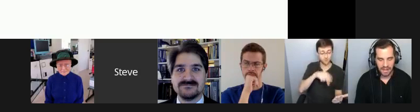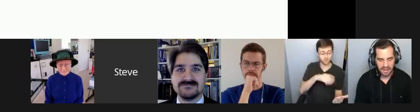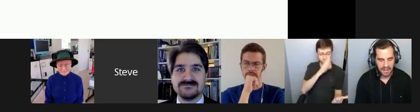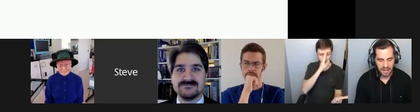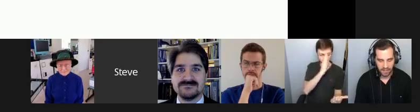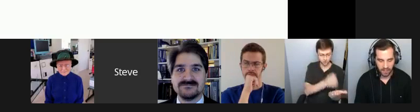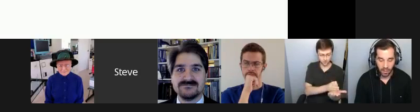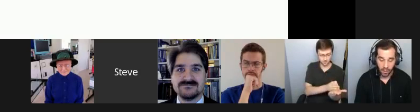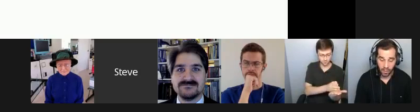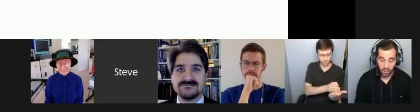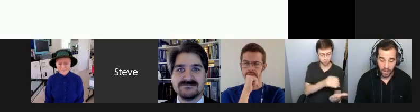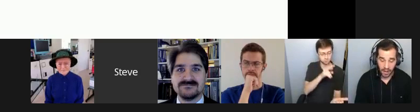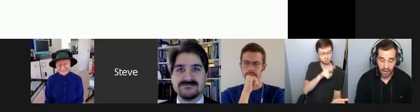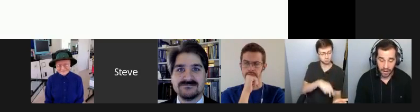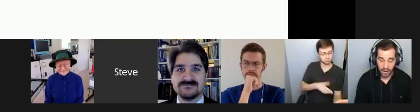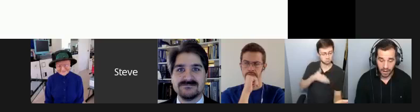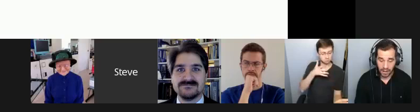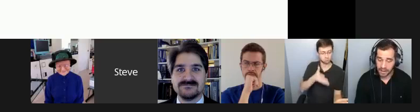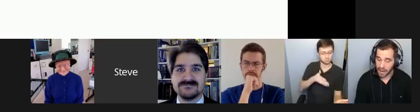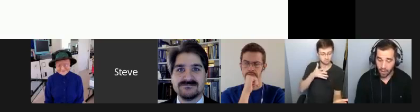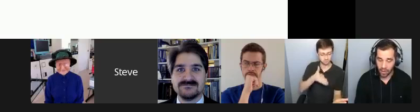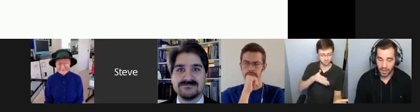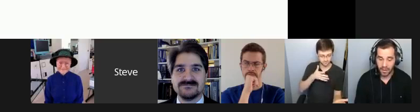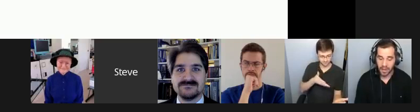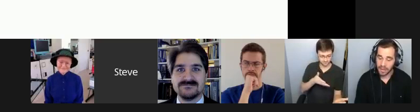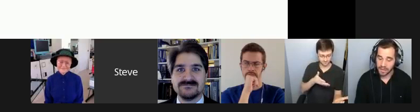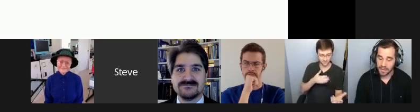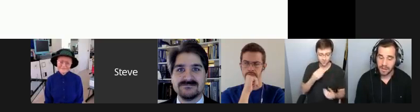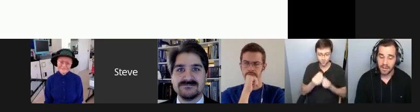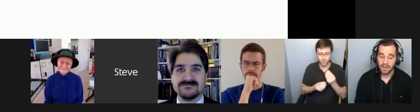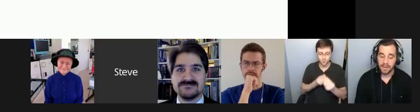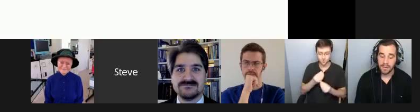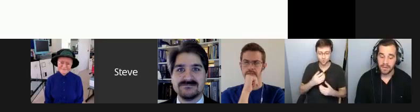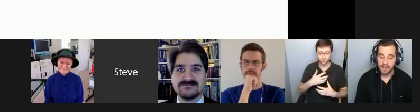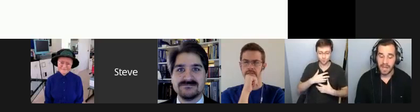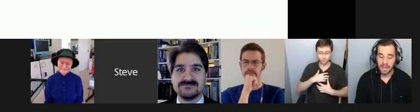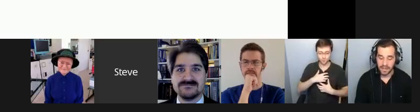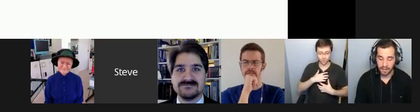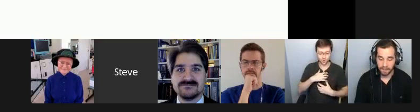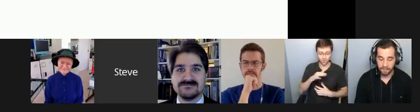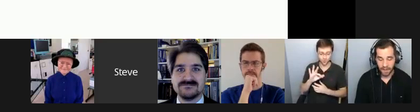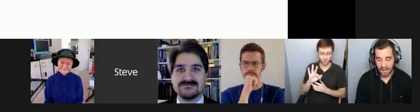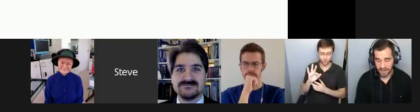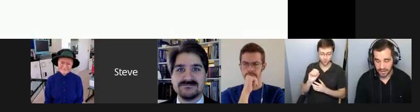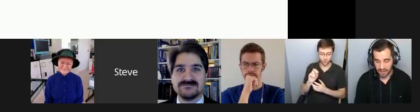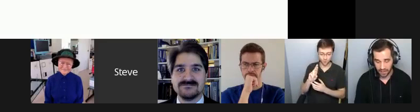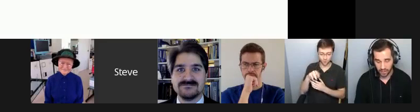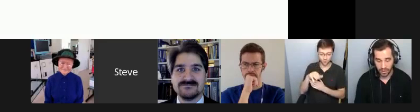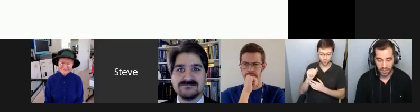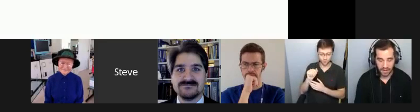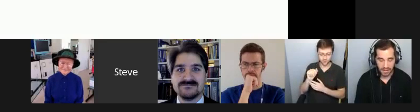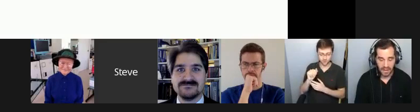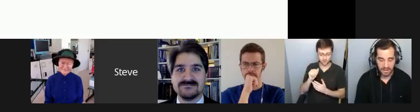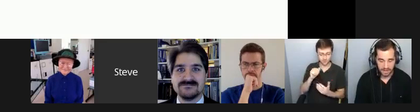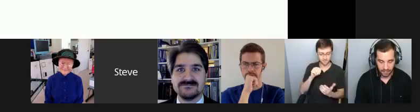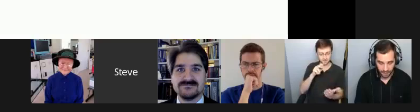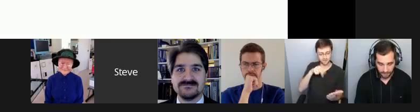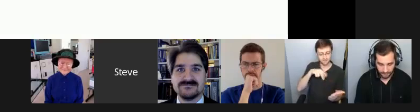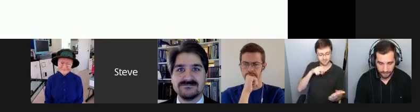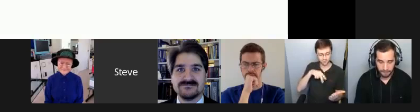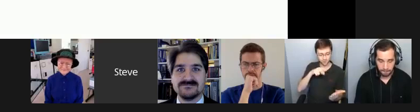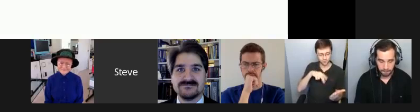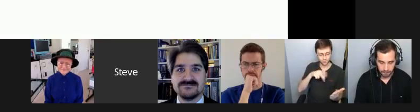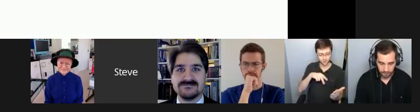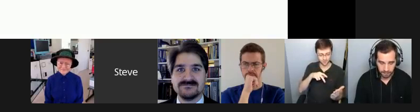eles sinalizariam, ou na hora eles sinalizam, fazem a leitura e sinalizam.